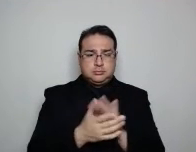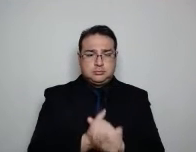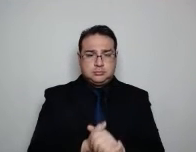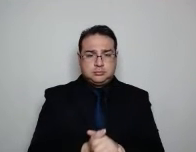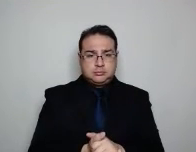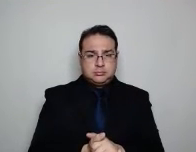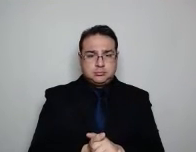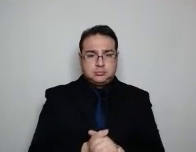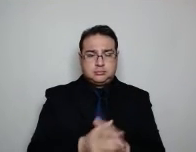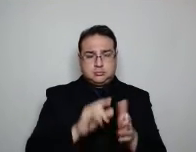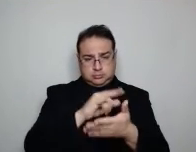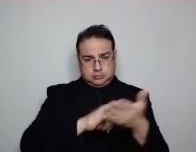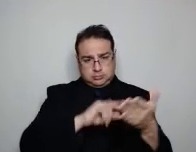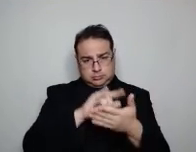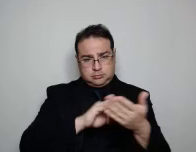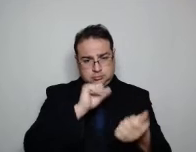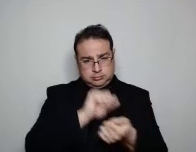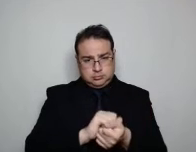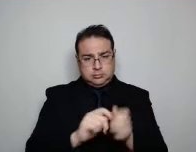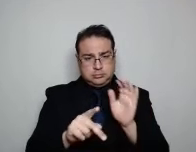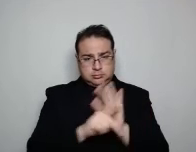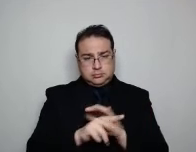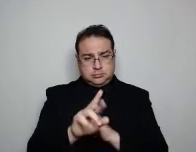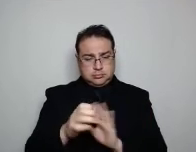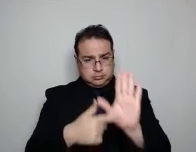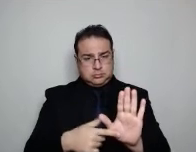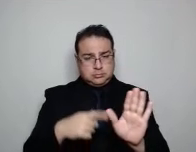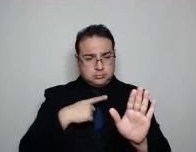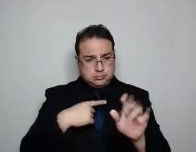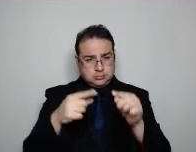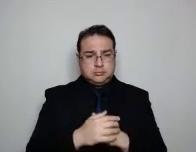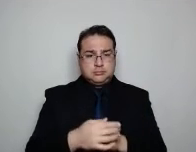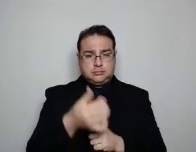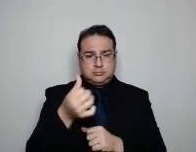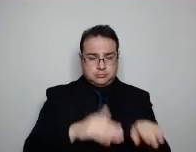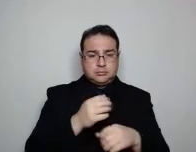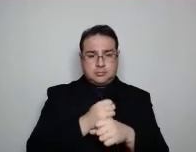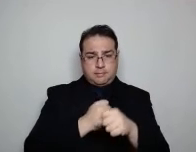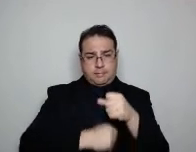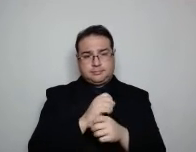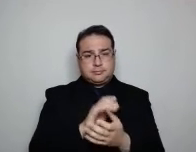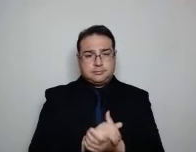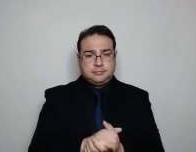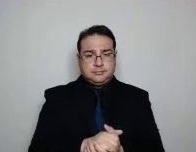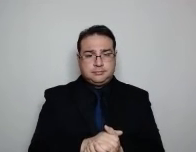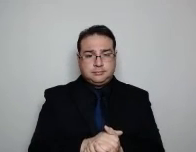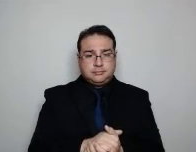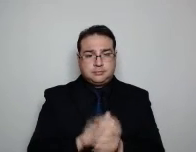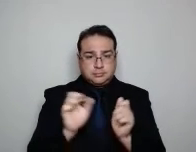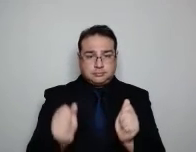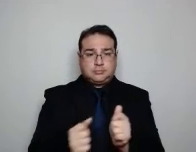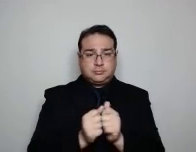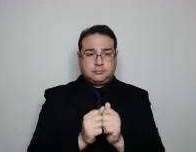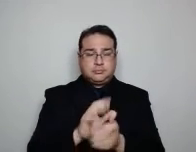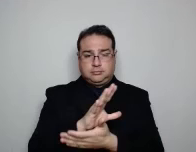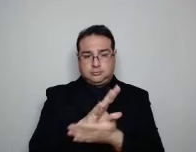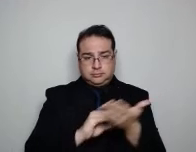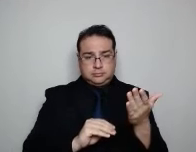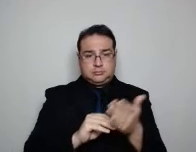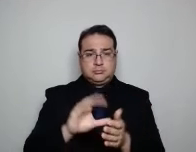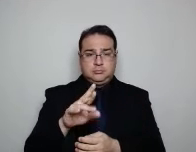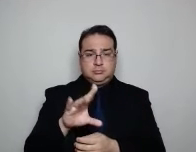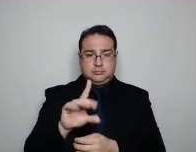contestação, em 6 de setembro do ano passado, eles juntaram uma cópia do contrato. Em nenhum momento